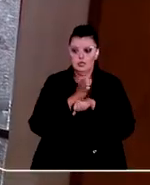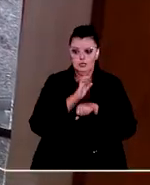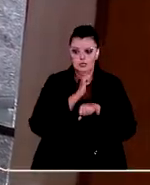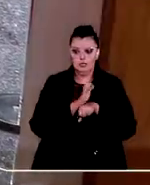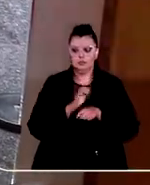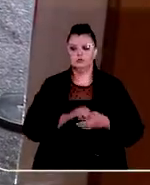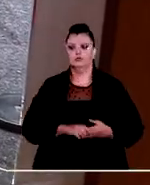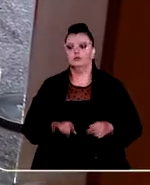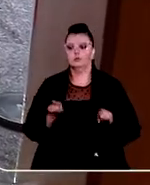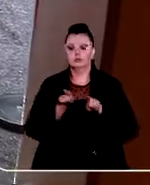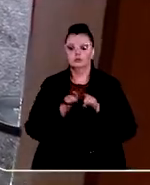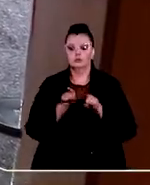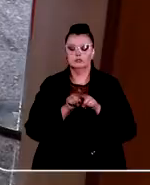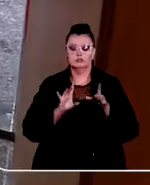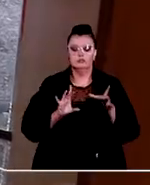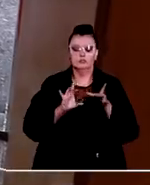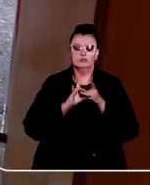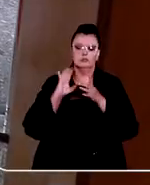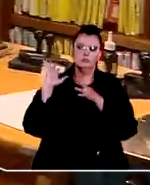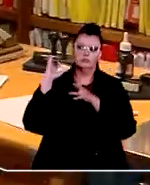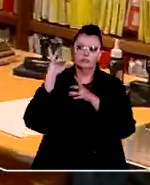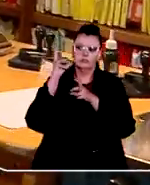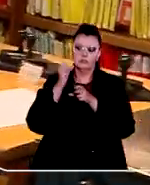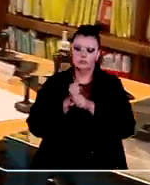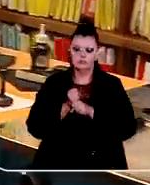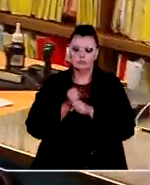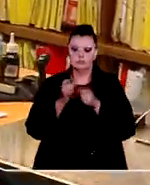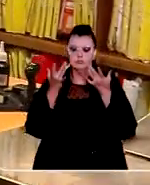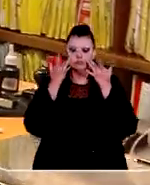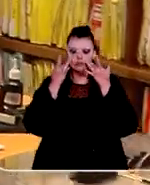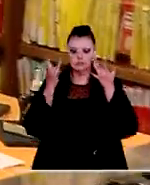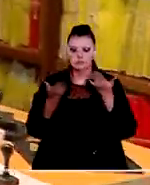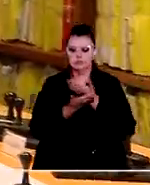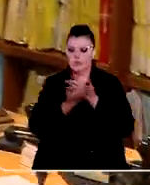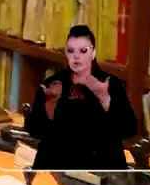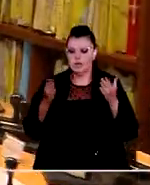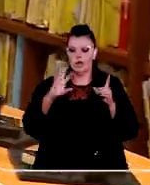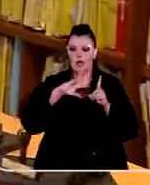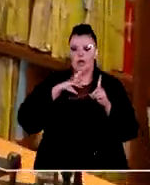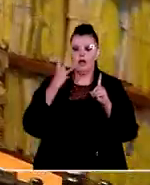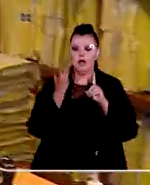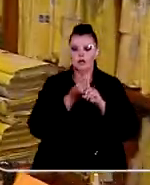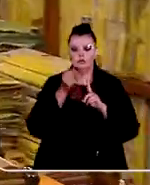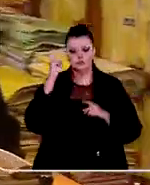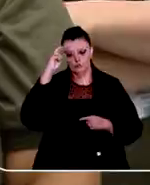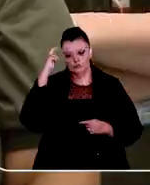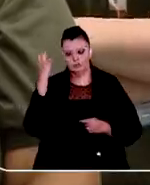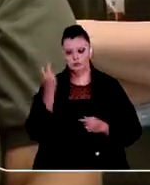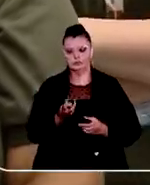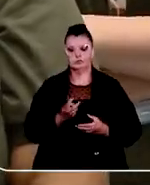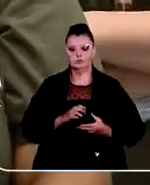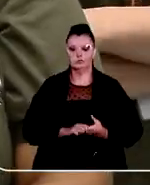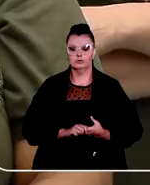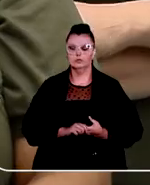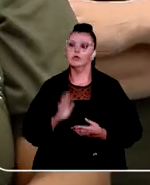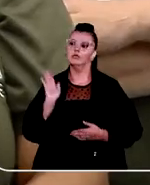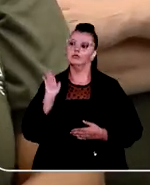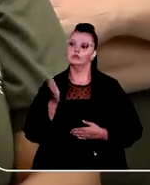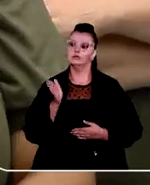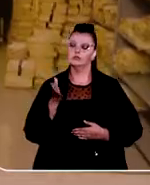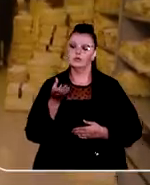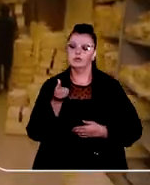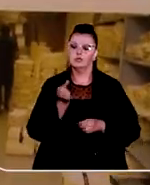a inauguração contou com a presença de ministros representantes da comunidade jurídica servidores colaboradores e